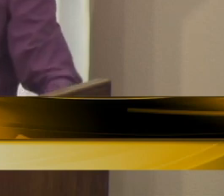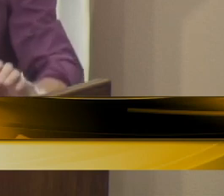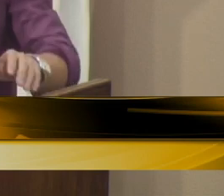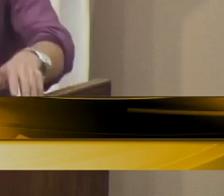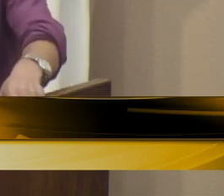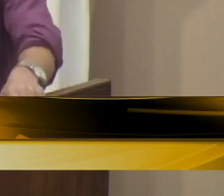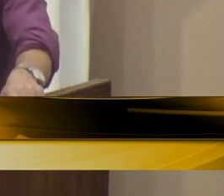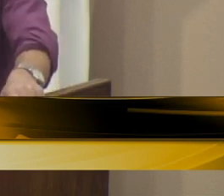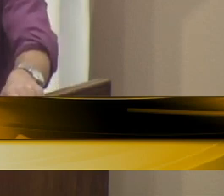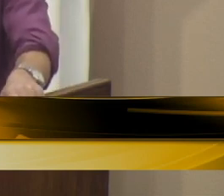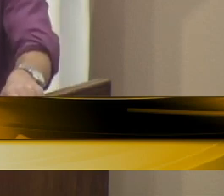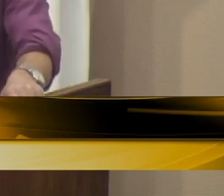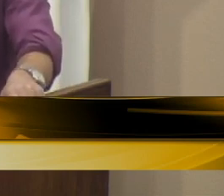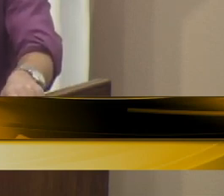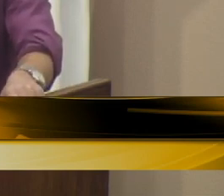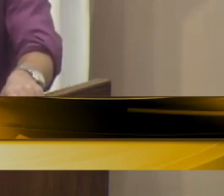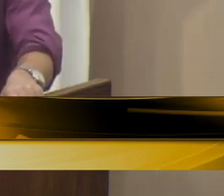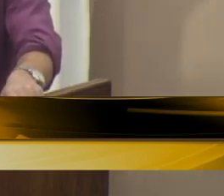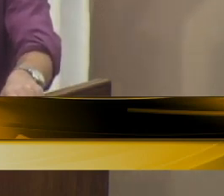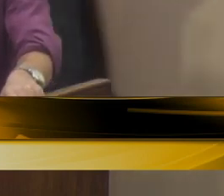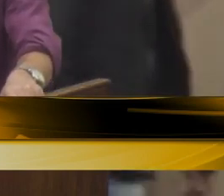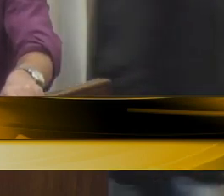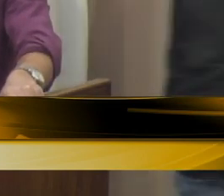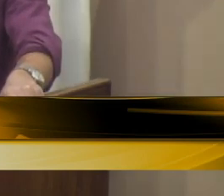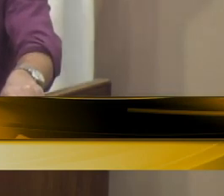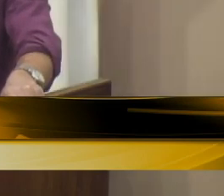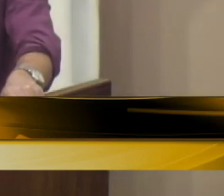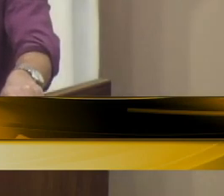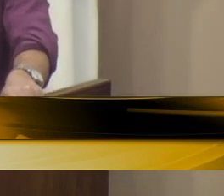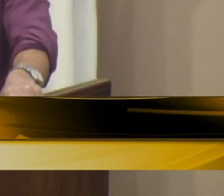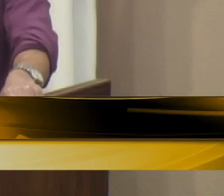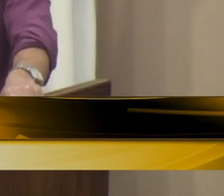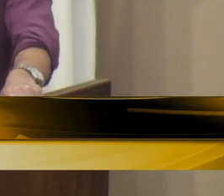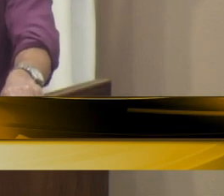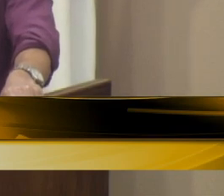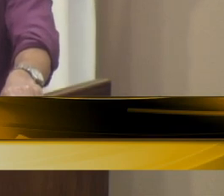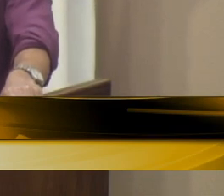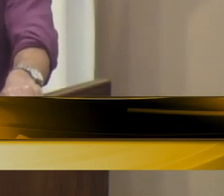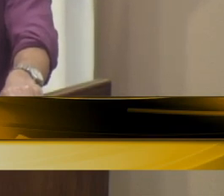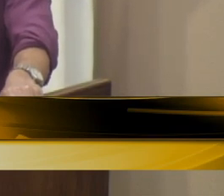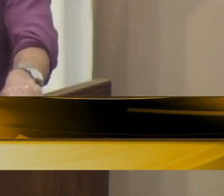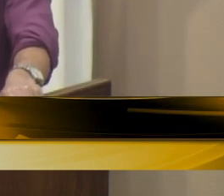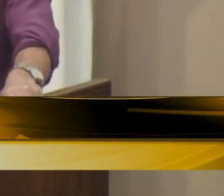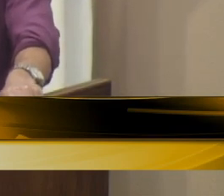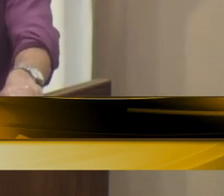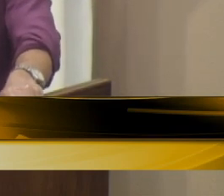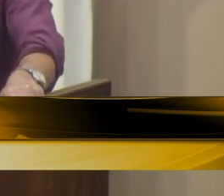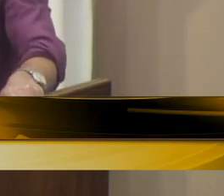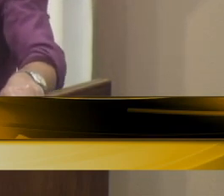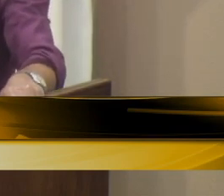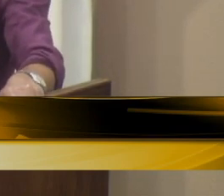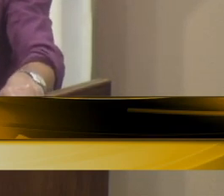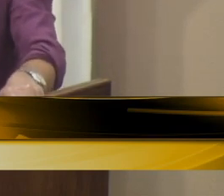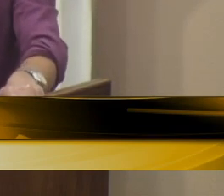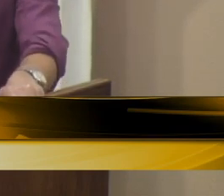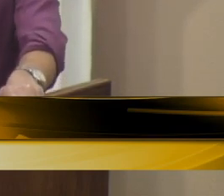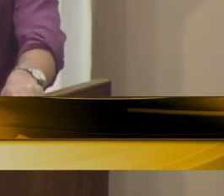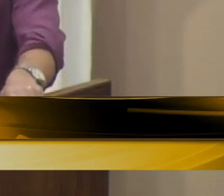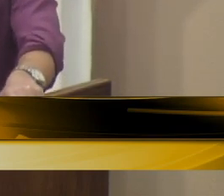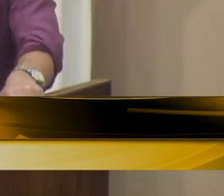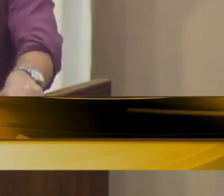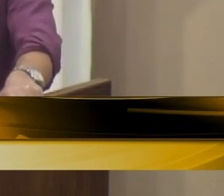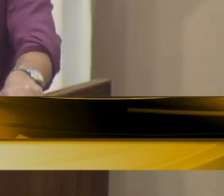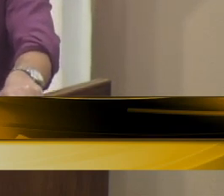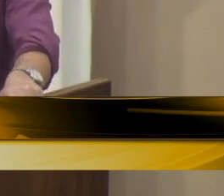família. CT do Flamengo, e aqui bem próximo, uma coisa tão simples, a rotatória de Fazenda Souza, que vergonha, que vergonha.